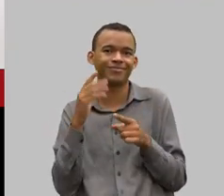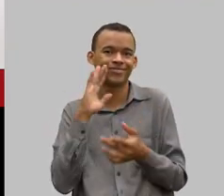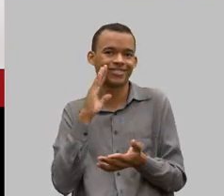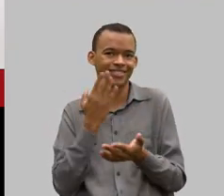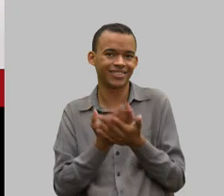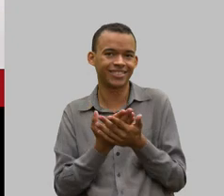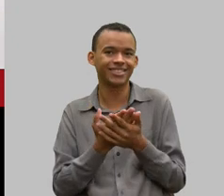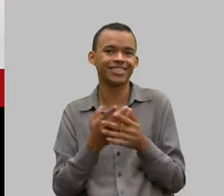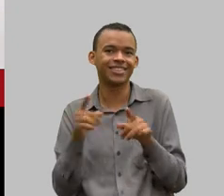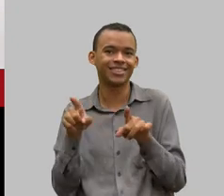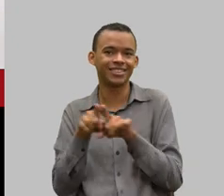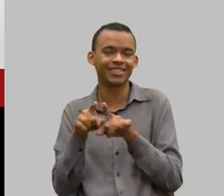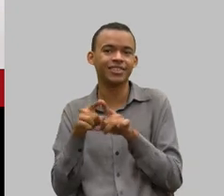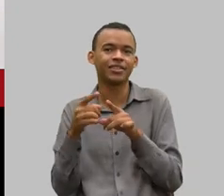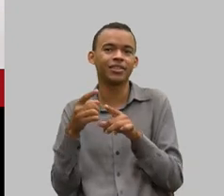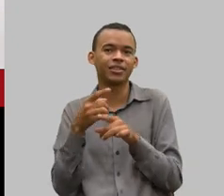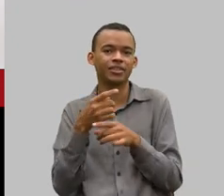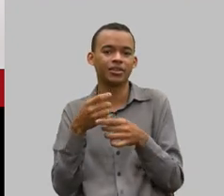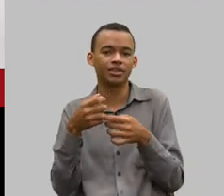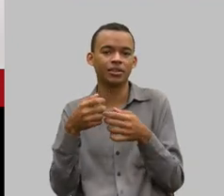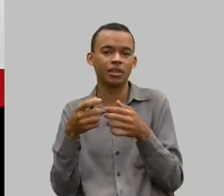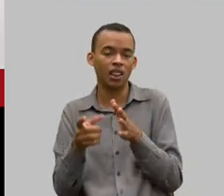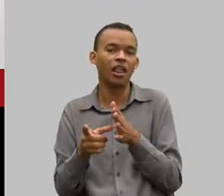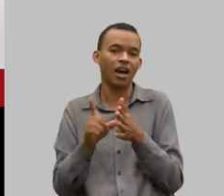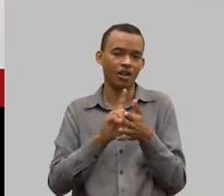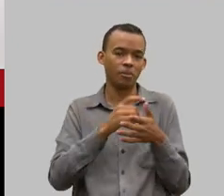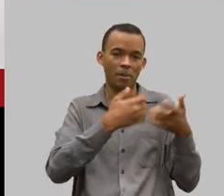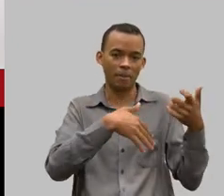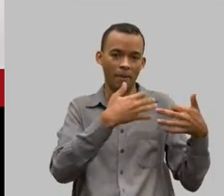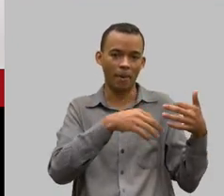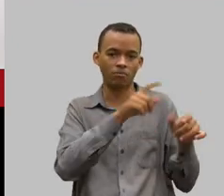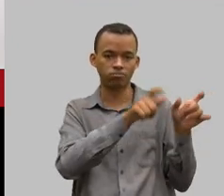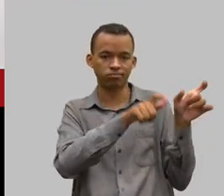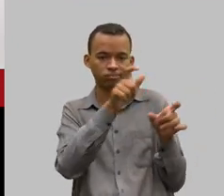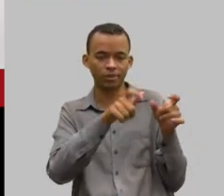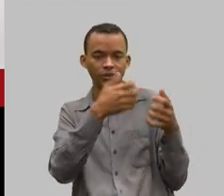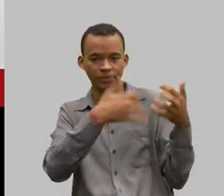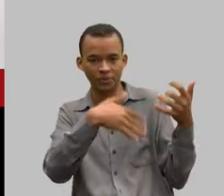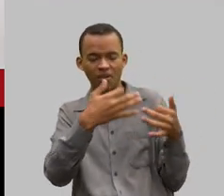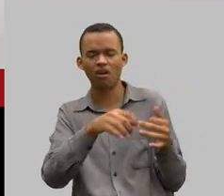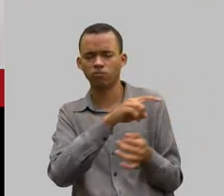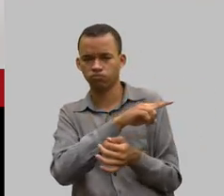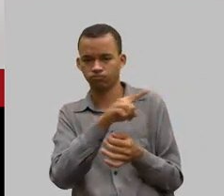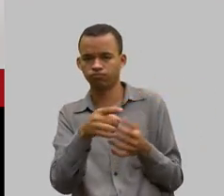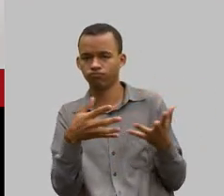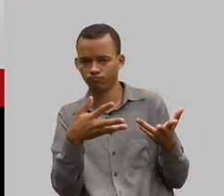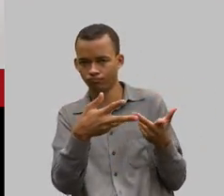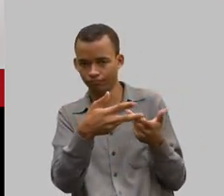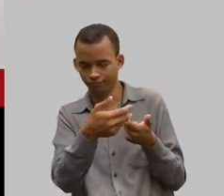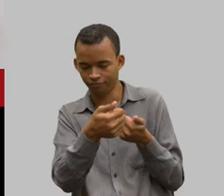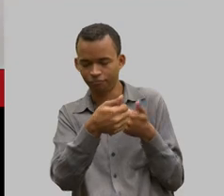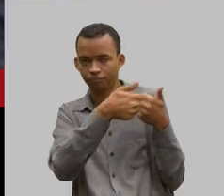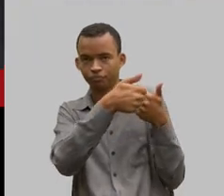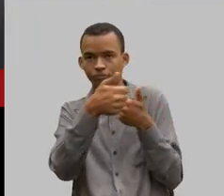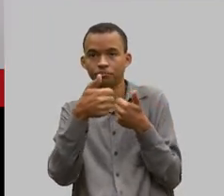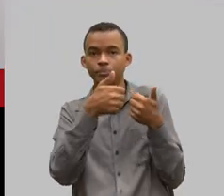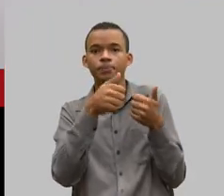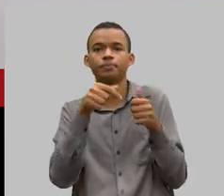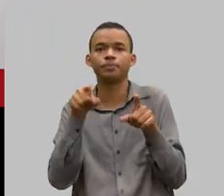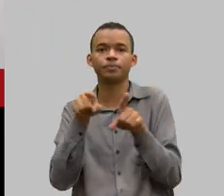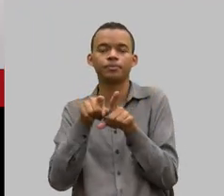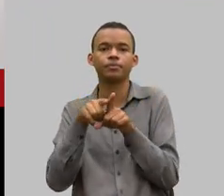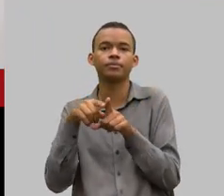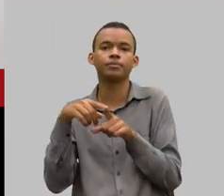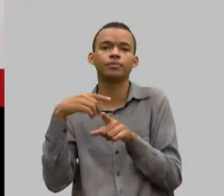me antecederam foram muito felizes nas colocações eu queria dizer aqui até para os deputados eh que não reconhecem os